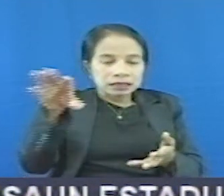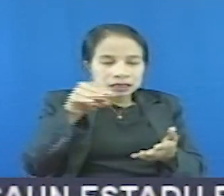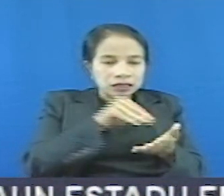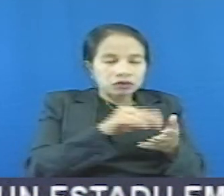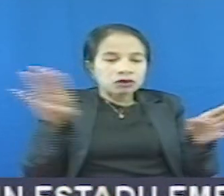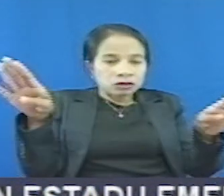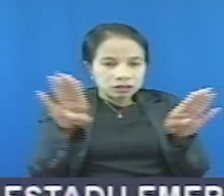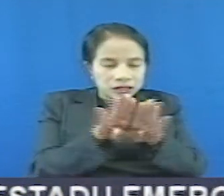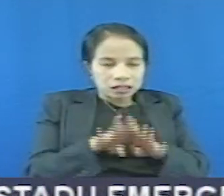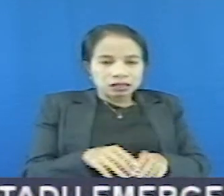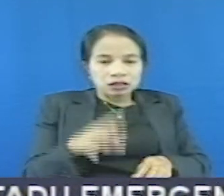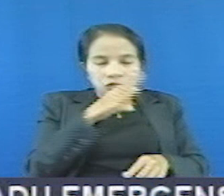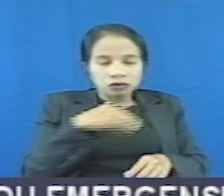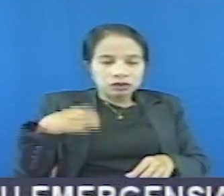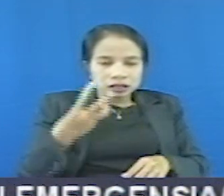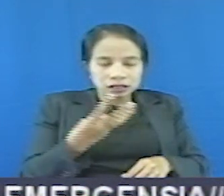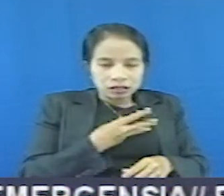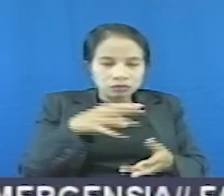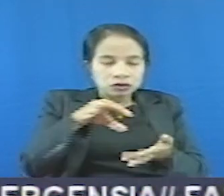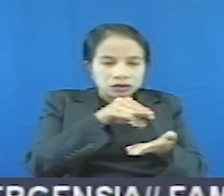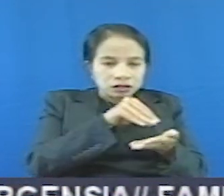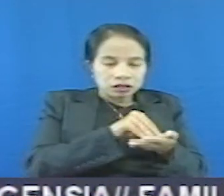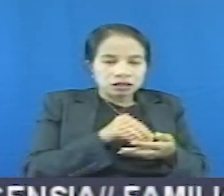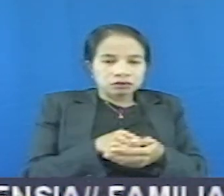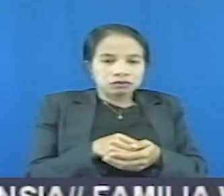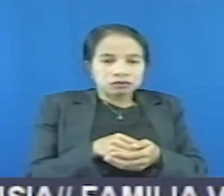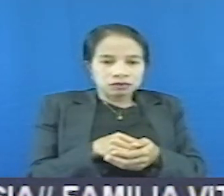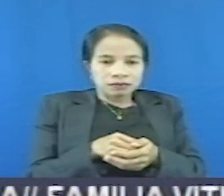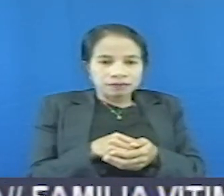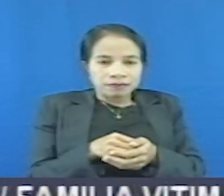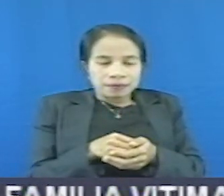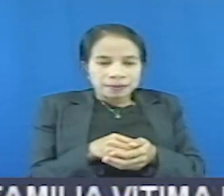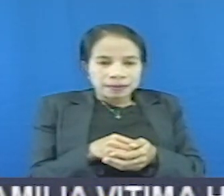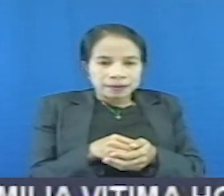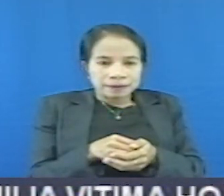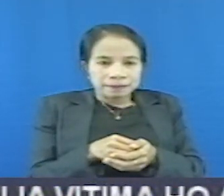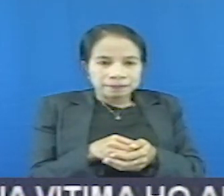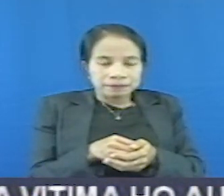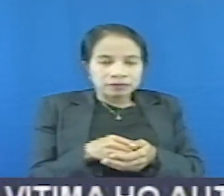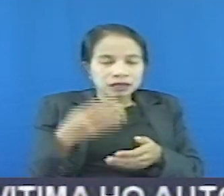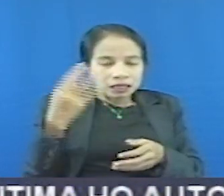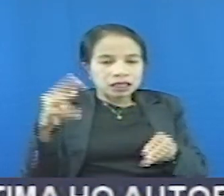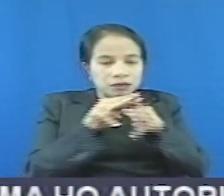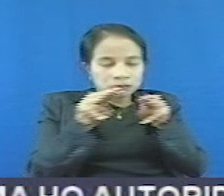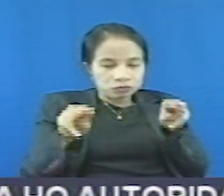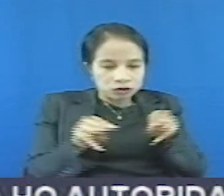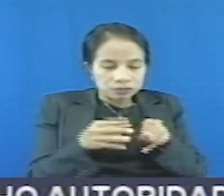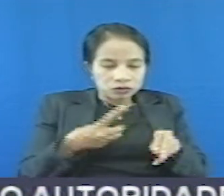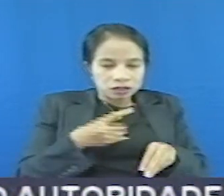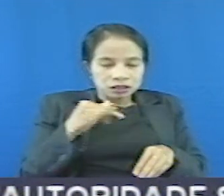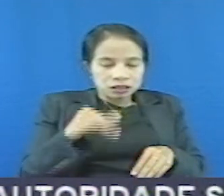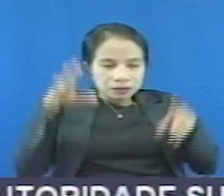não ita mos impõe confinamento obrigatório e a município de Dili.